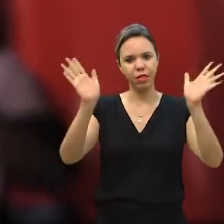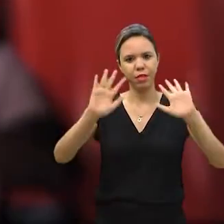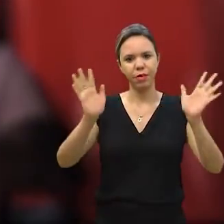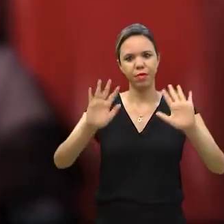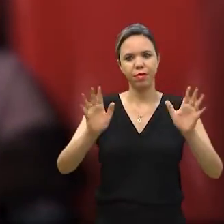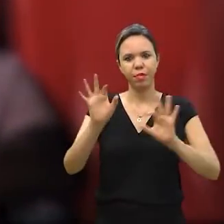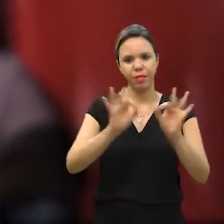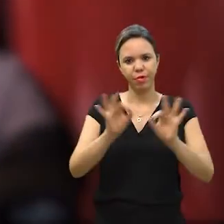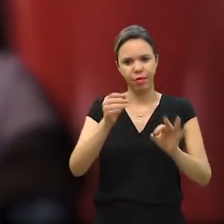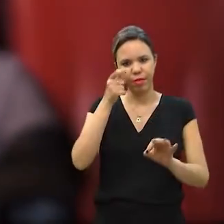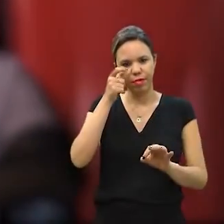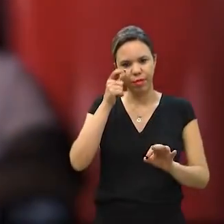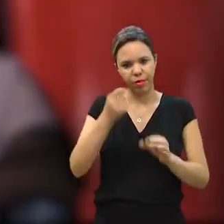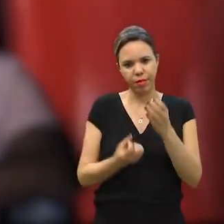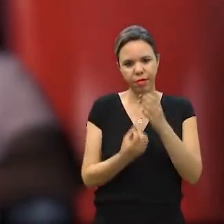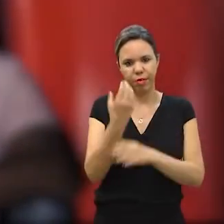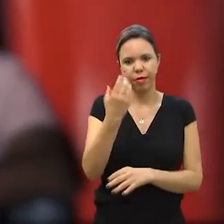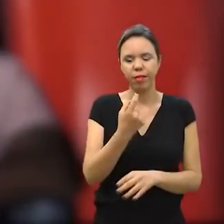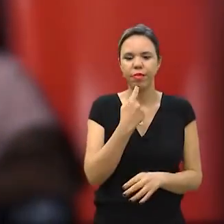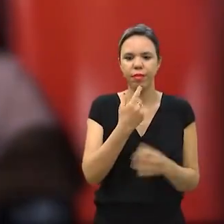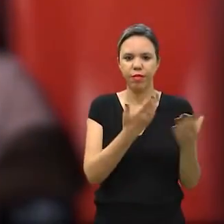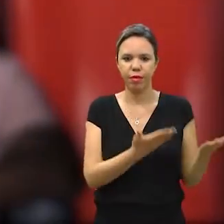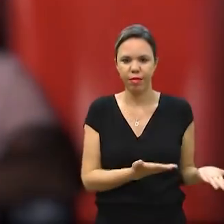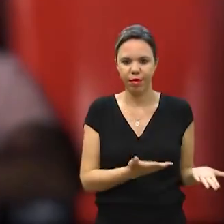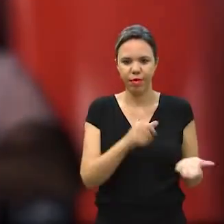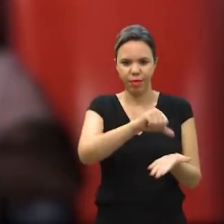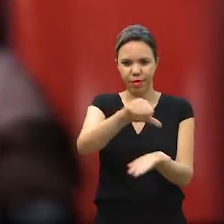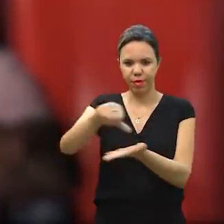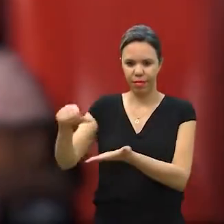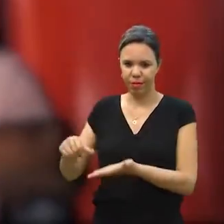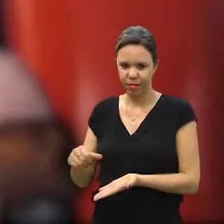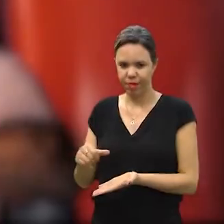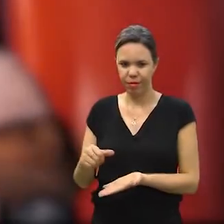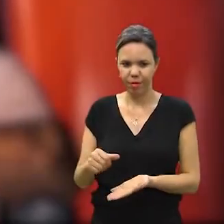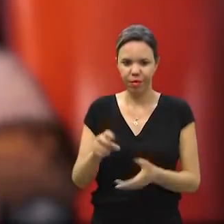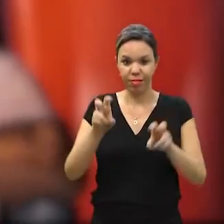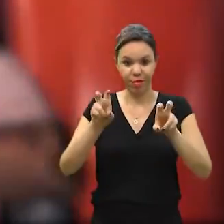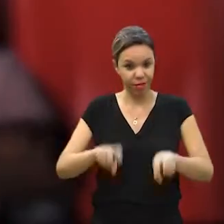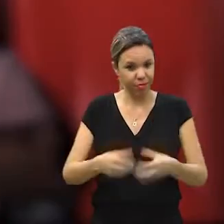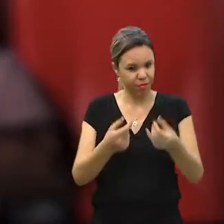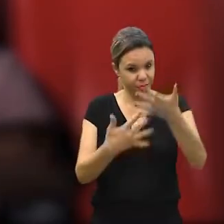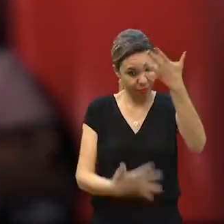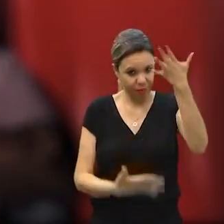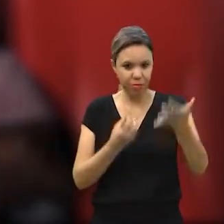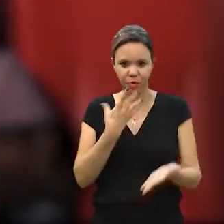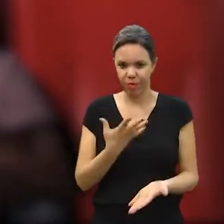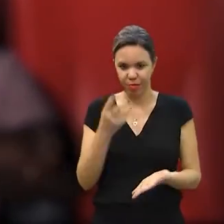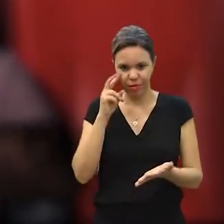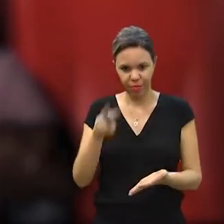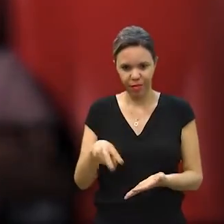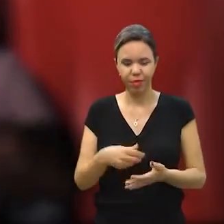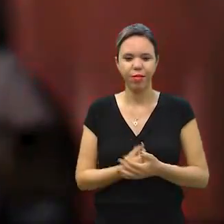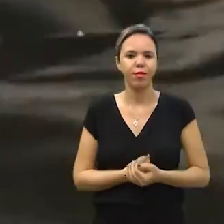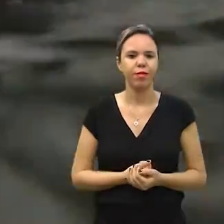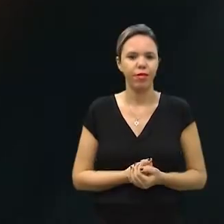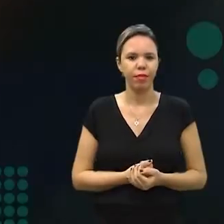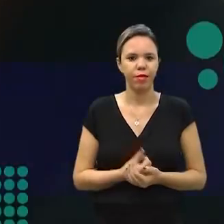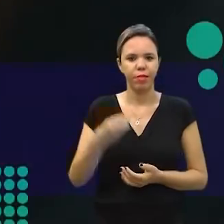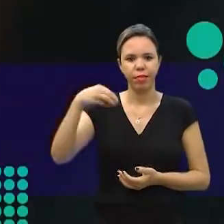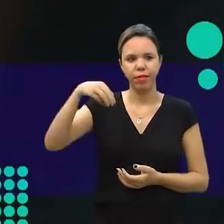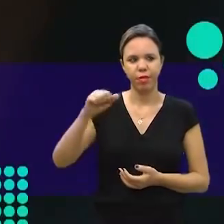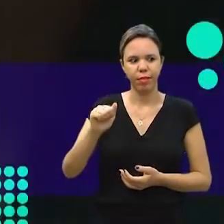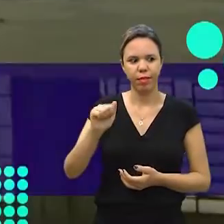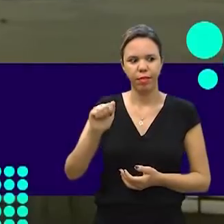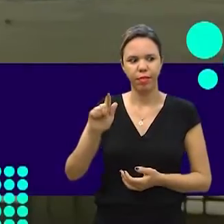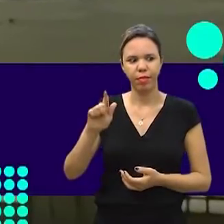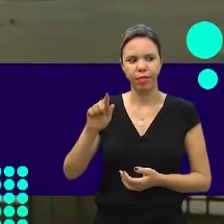Olá, está preparado para ver tudo que está rolando em Campinas e região? Então senta porque tem muita coisa boa. Olha aí,